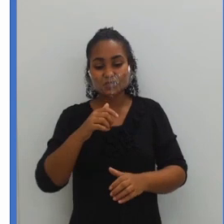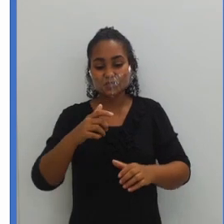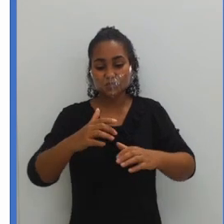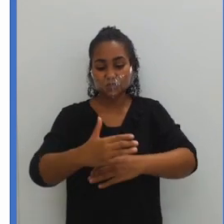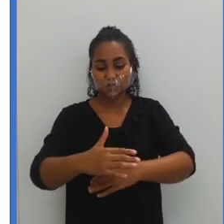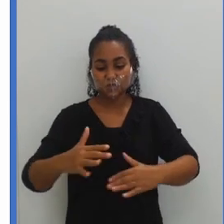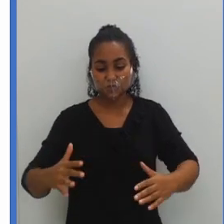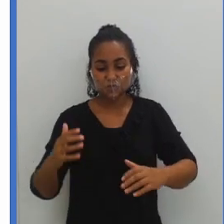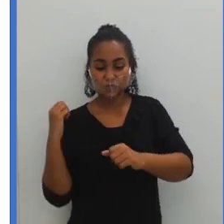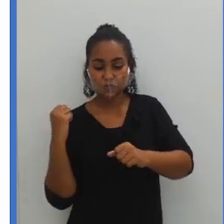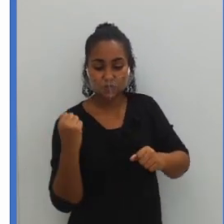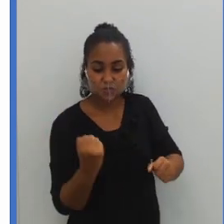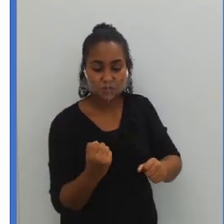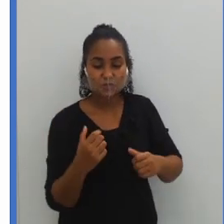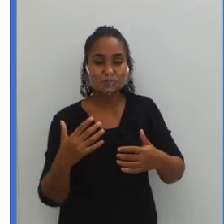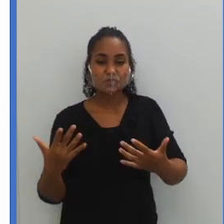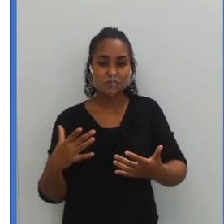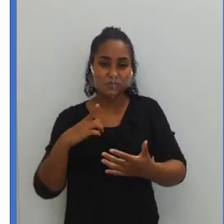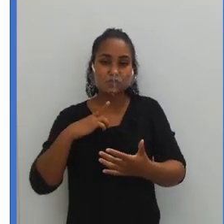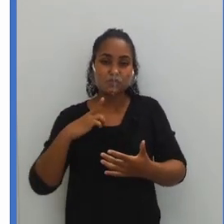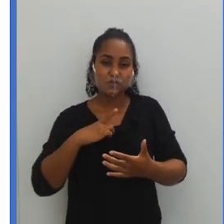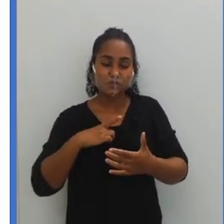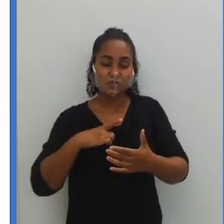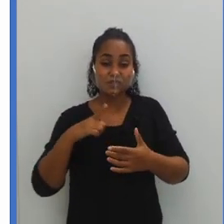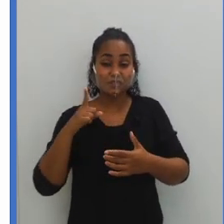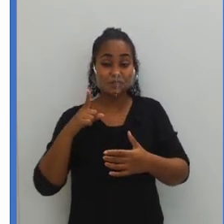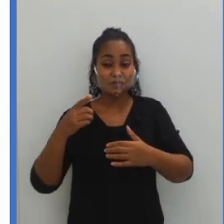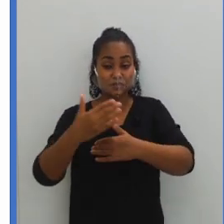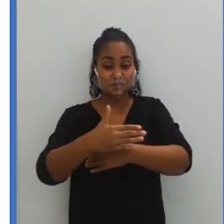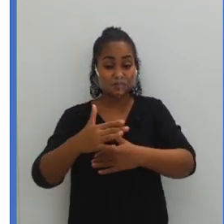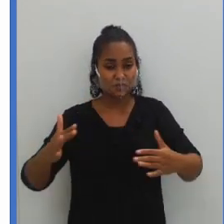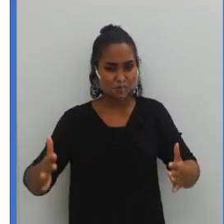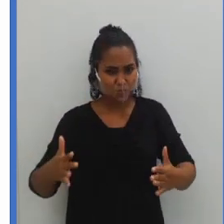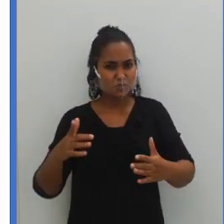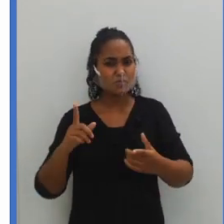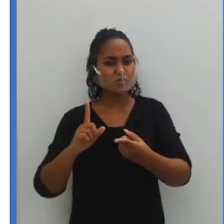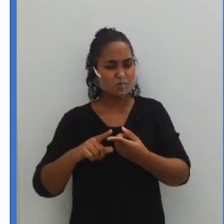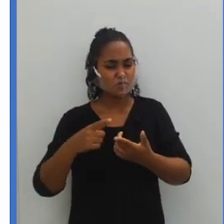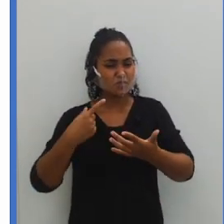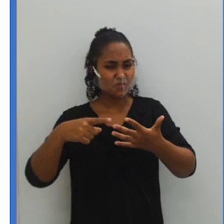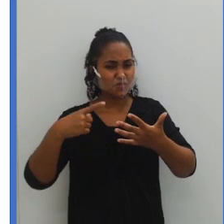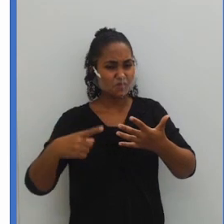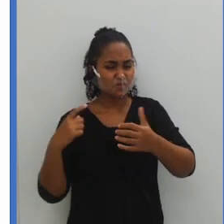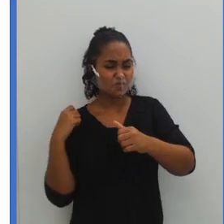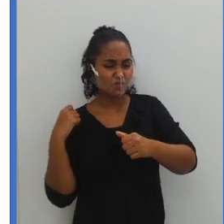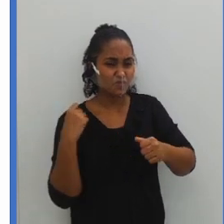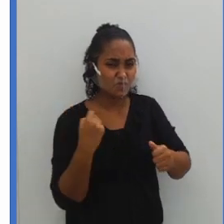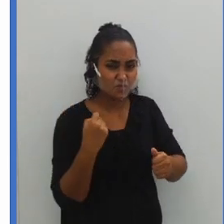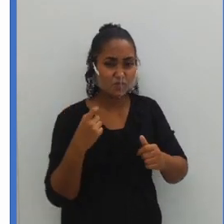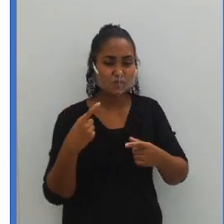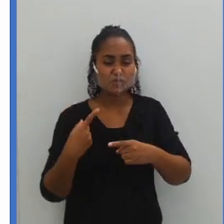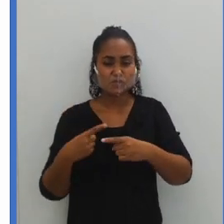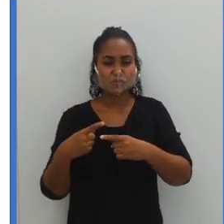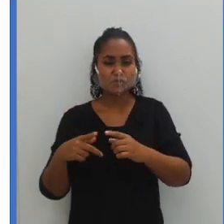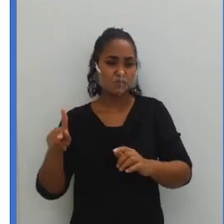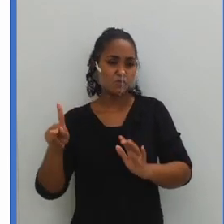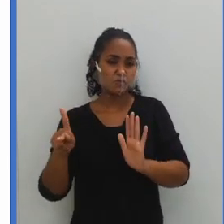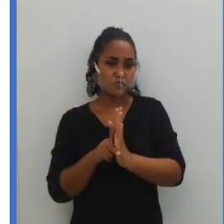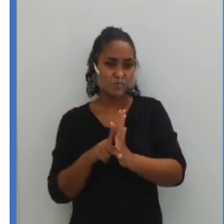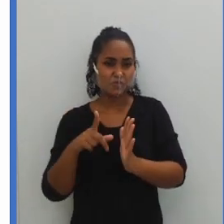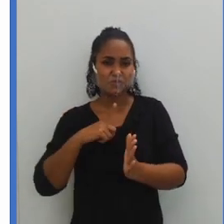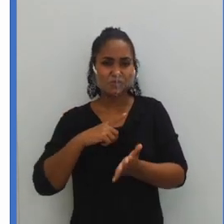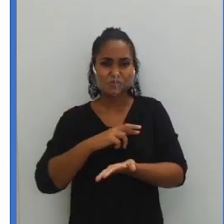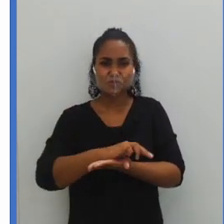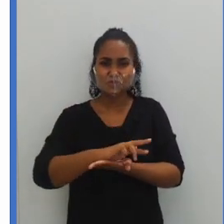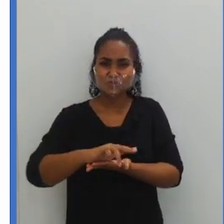com o professor Luciano Pio. Então, nessa academia de jiu-jitsu, entre outras também, eu trouxe porque é um arquivo